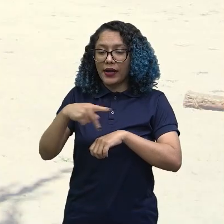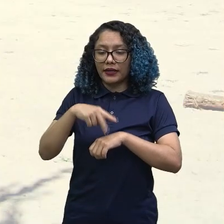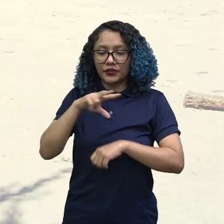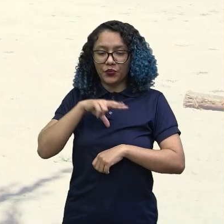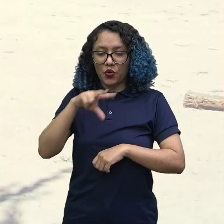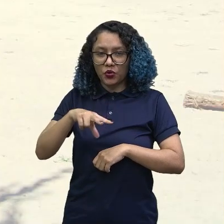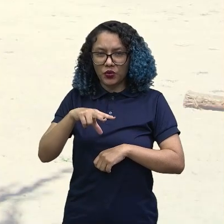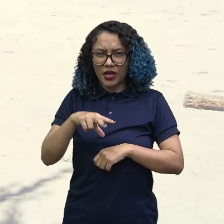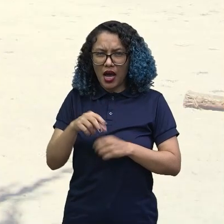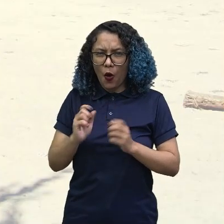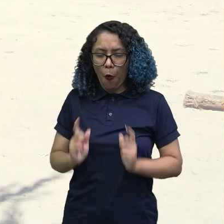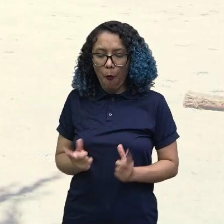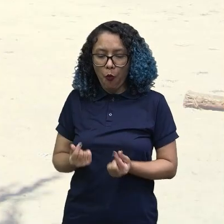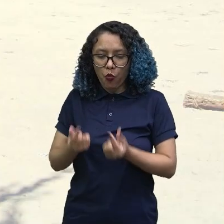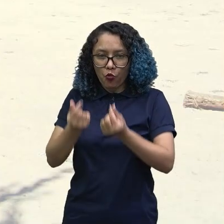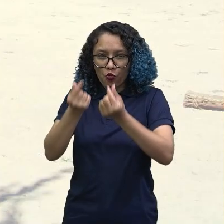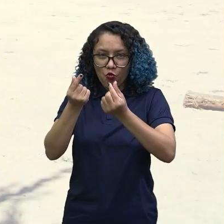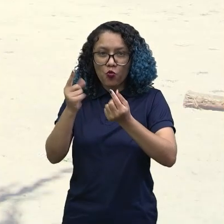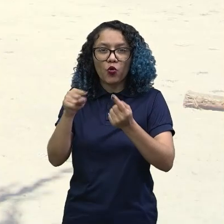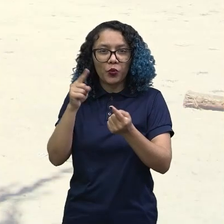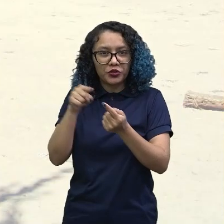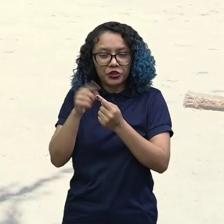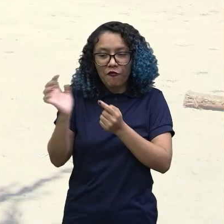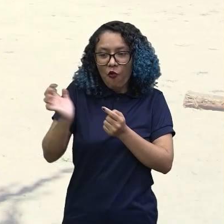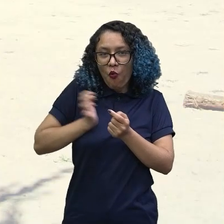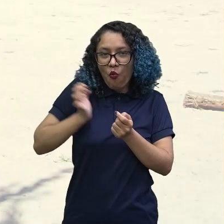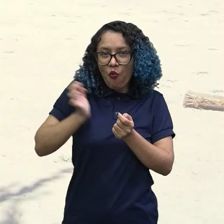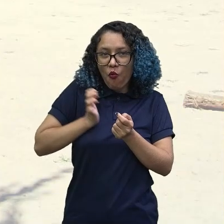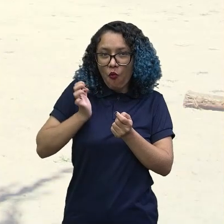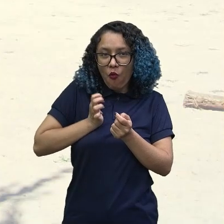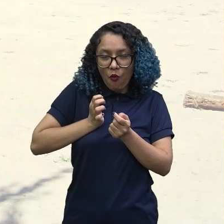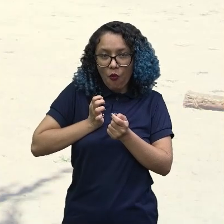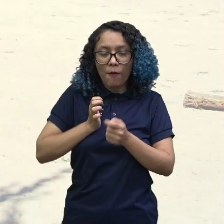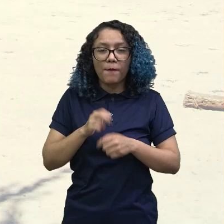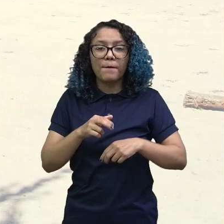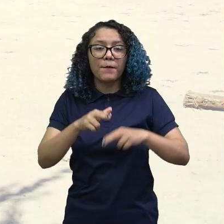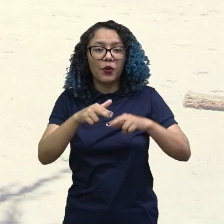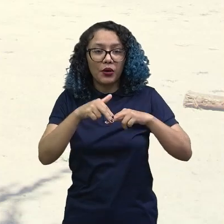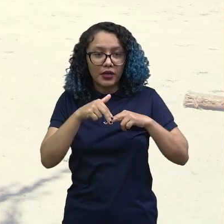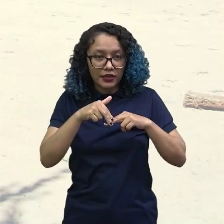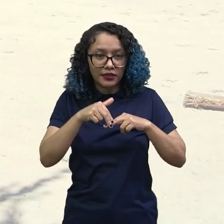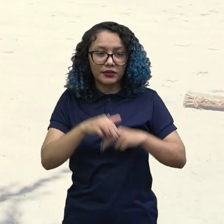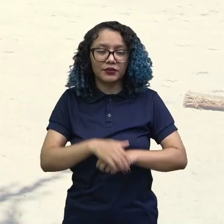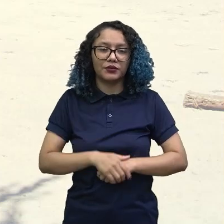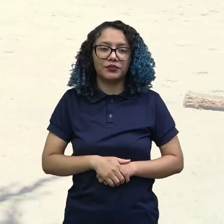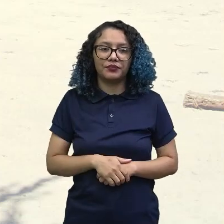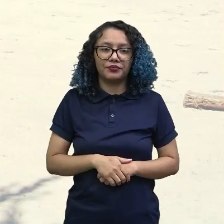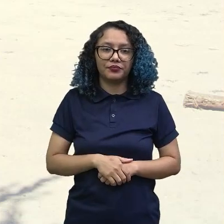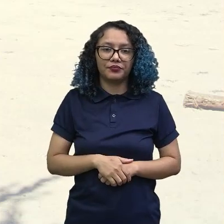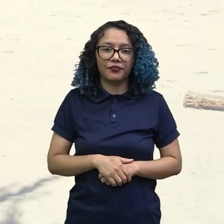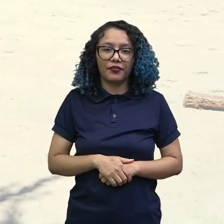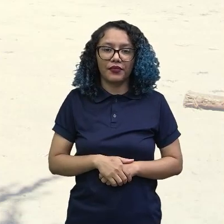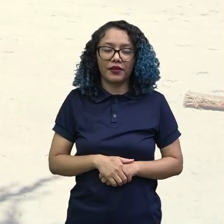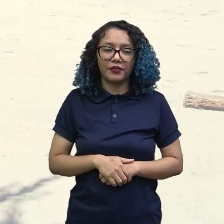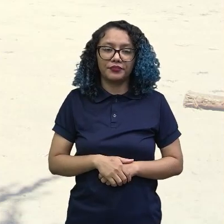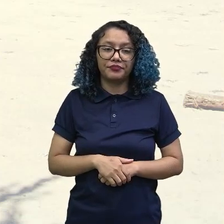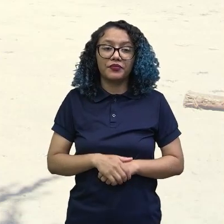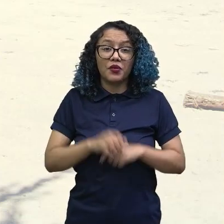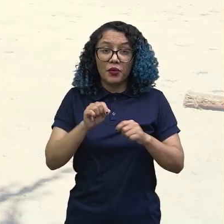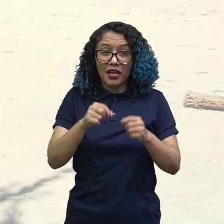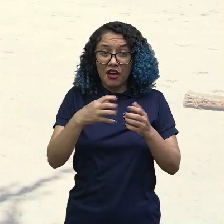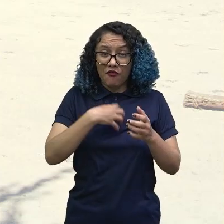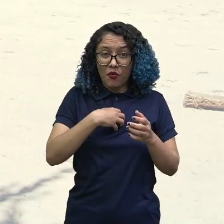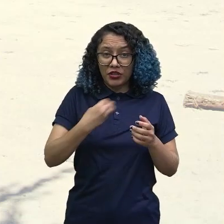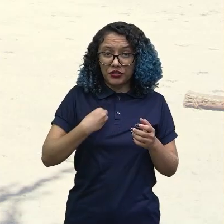a metrópole. E com esse objetivo, eles vão acabar destruindo os modos de vida dos povos